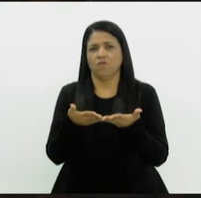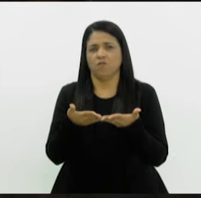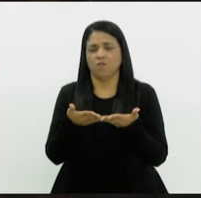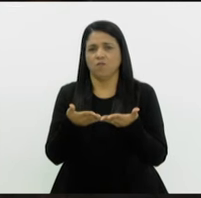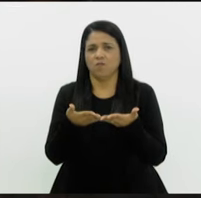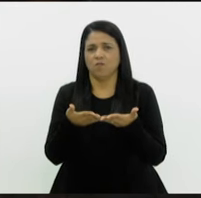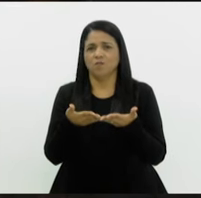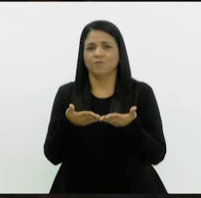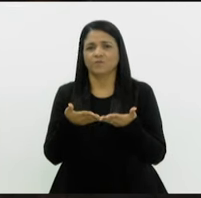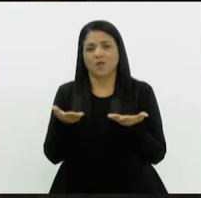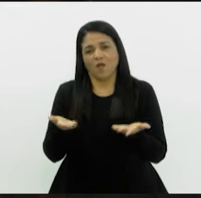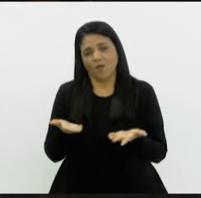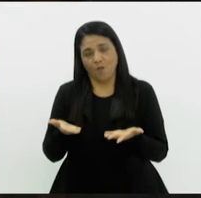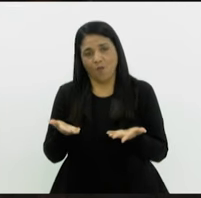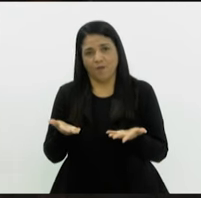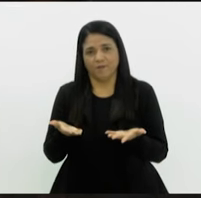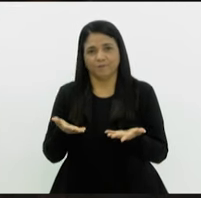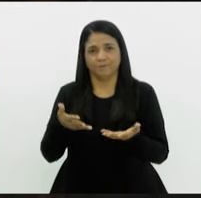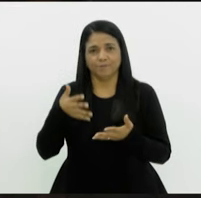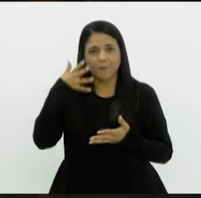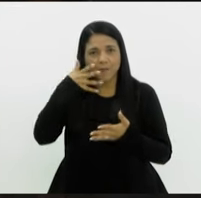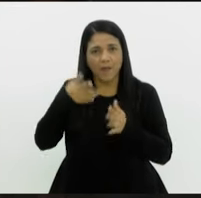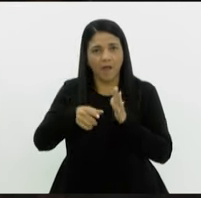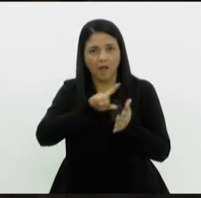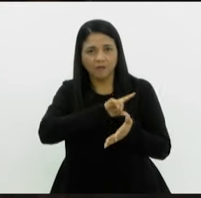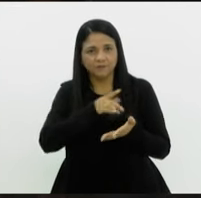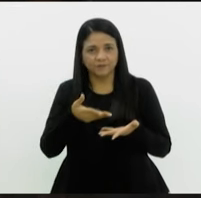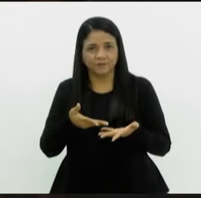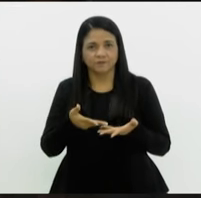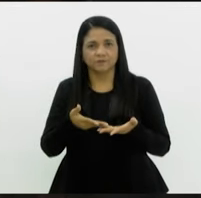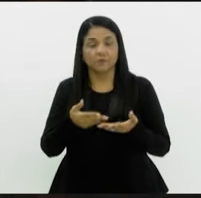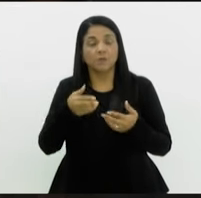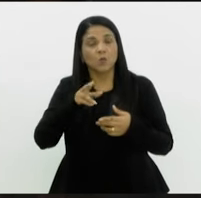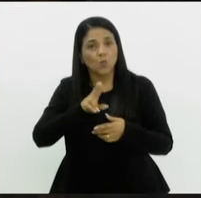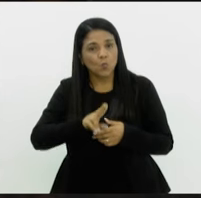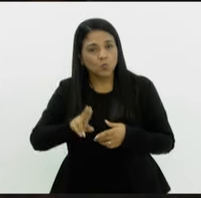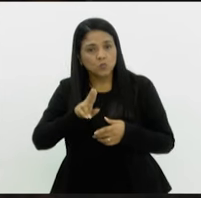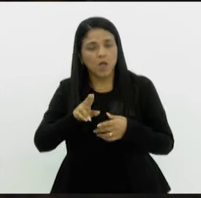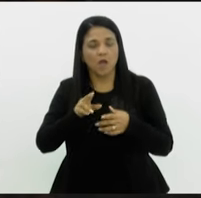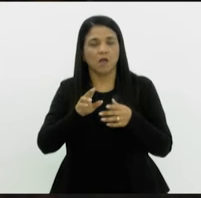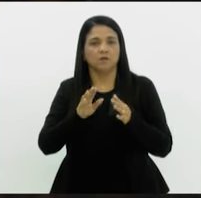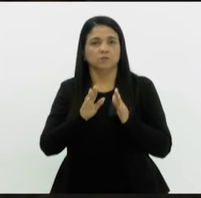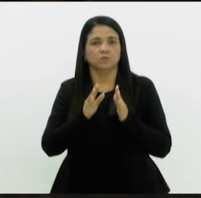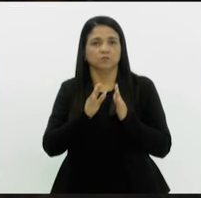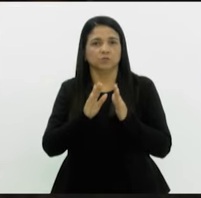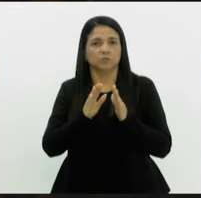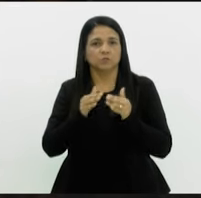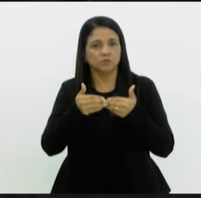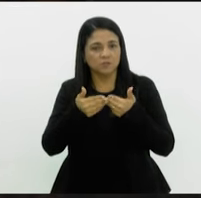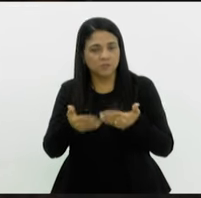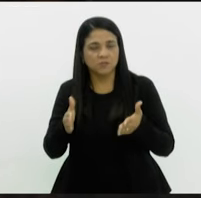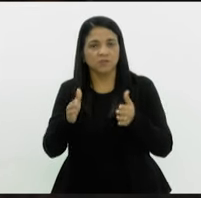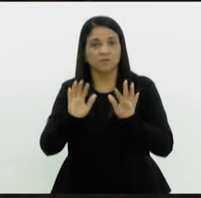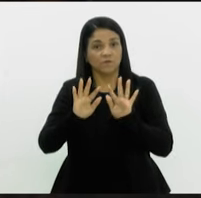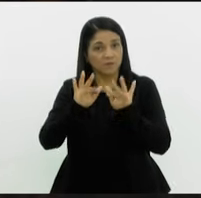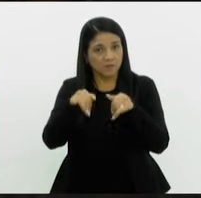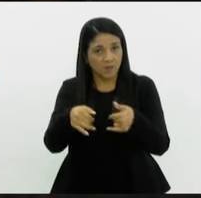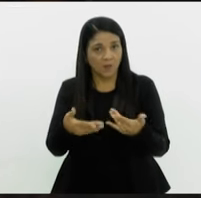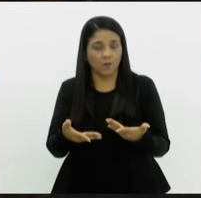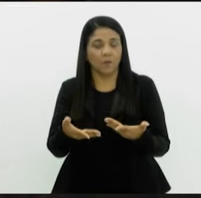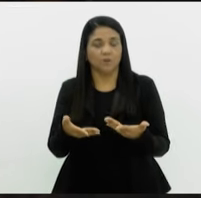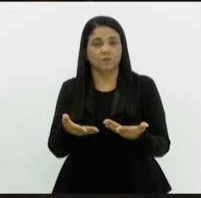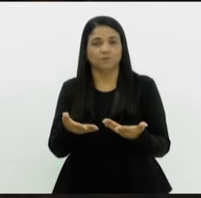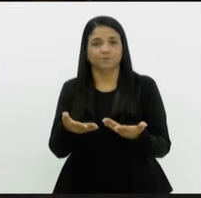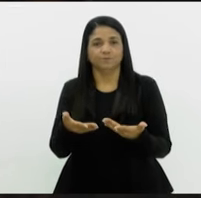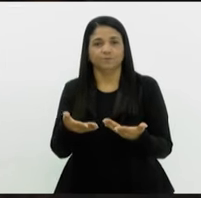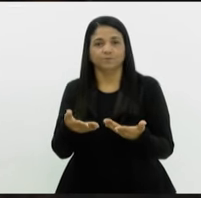a gente acabou de assistir aqui, a gente tem que usar do expediente final e não durante a sessão. Conto mais